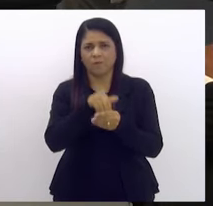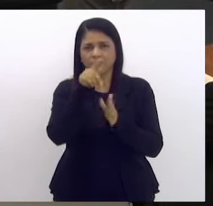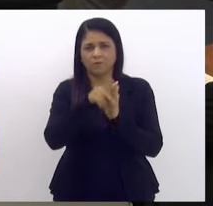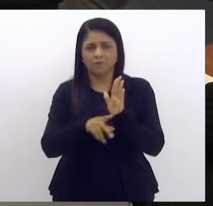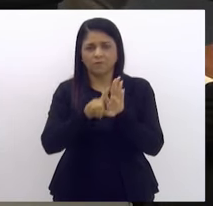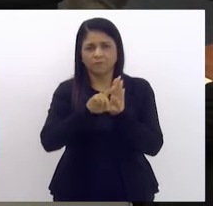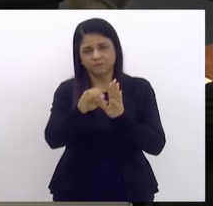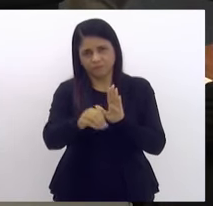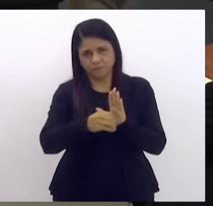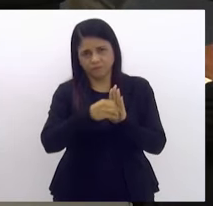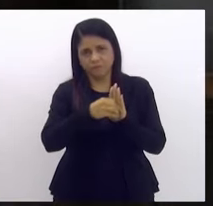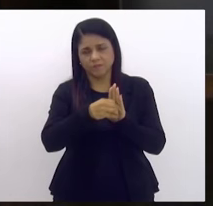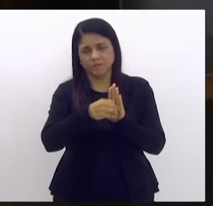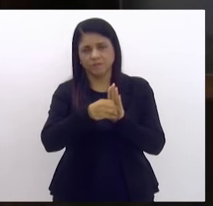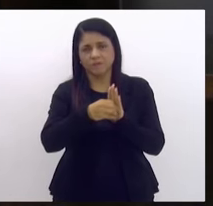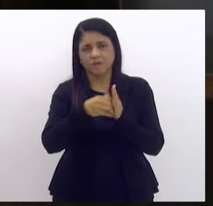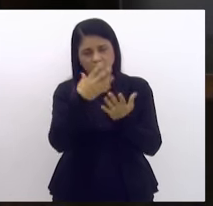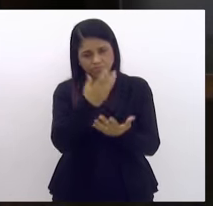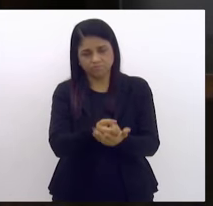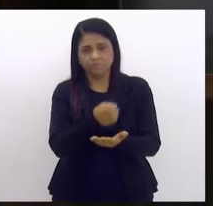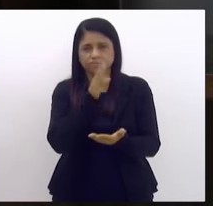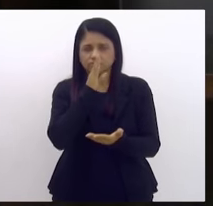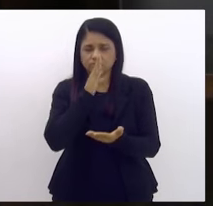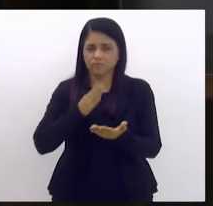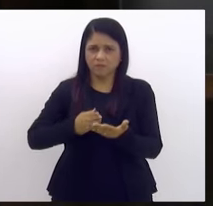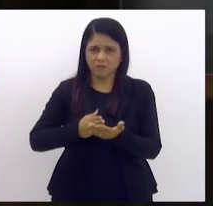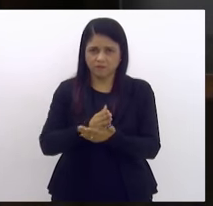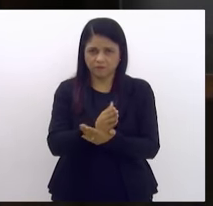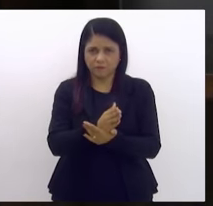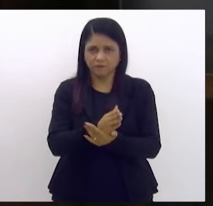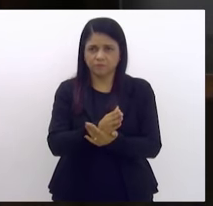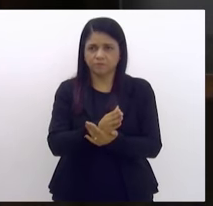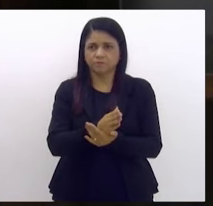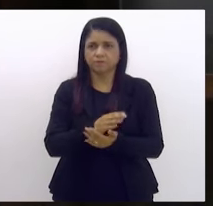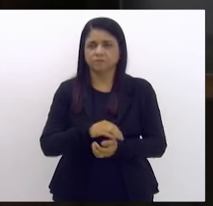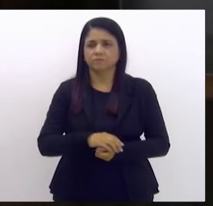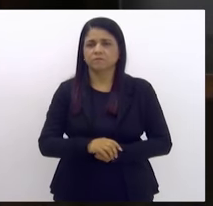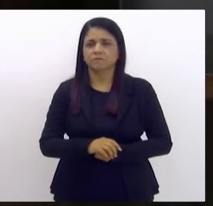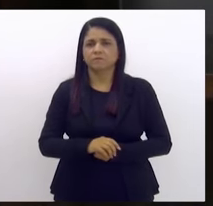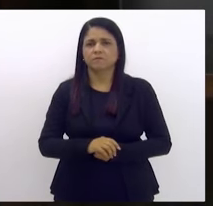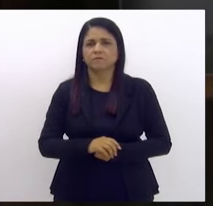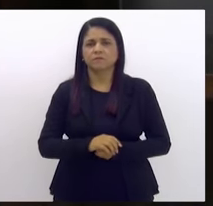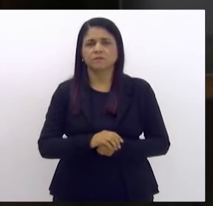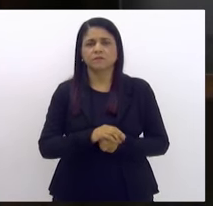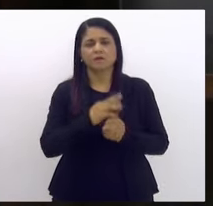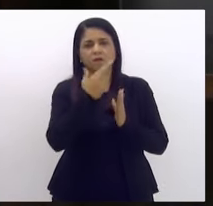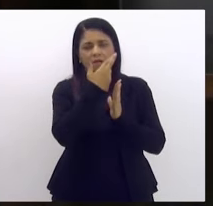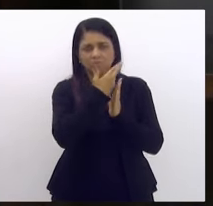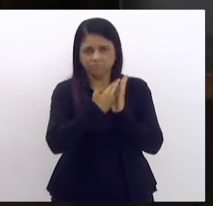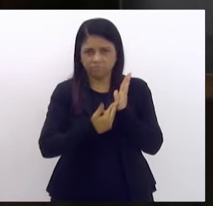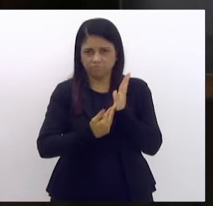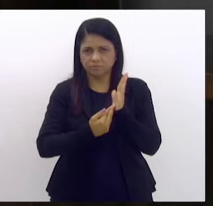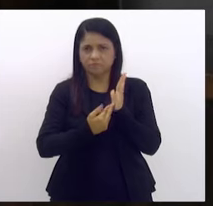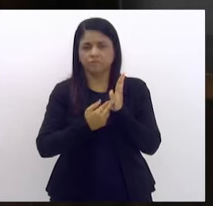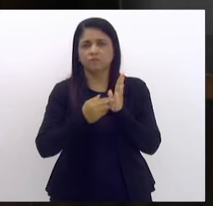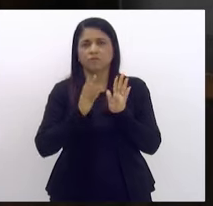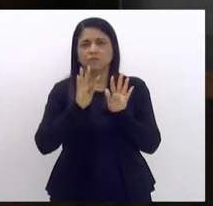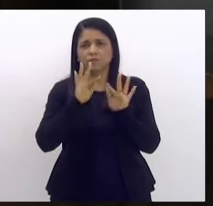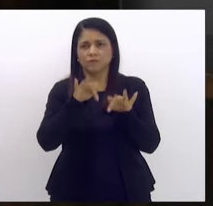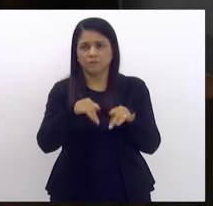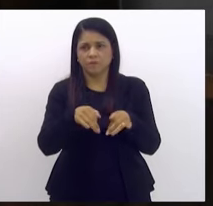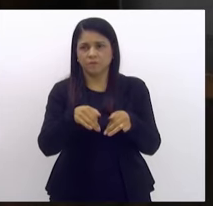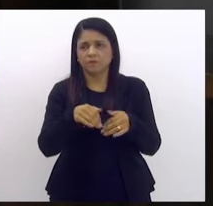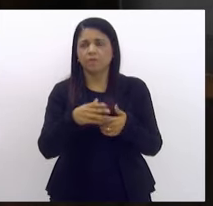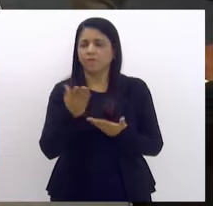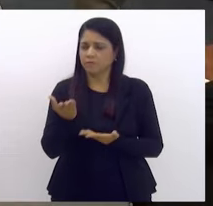ser emendado. Senhores que aprovam, permaneçam como estão. Aprovado. Redação final. Pela ordem, nosso nobre